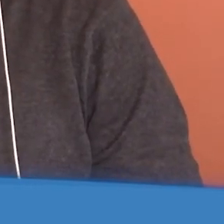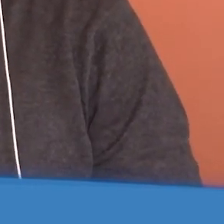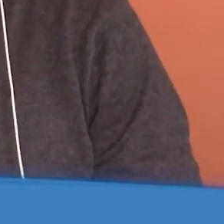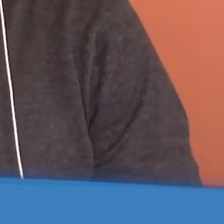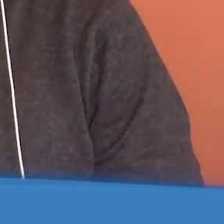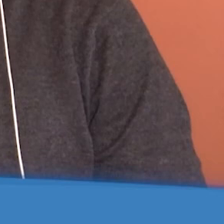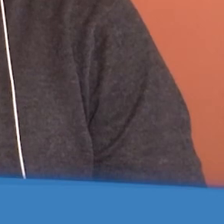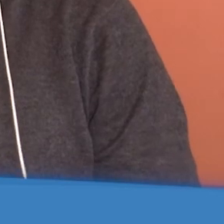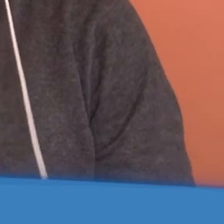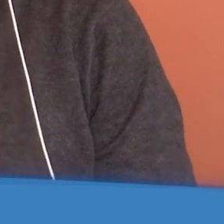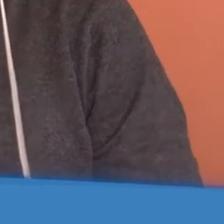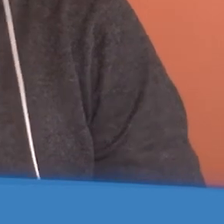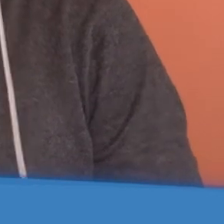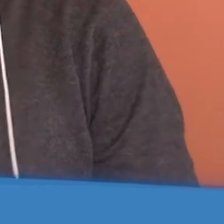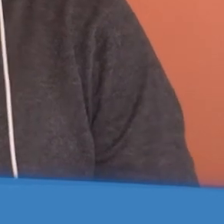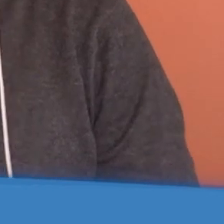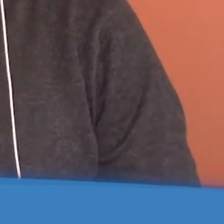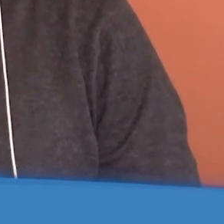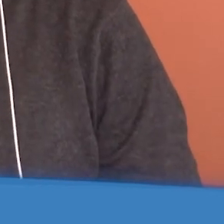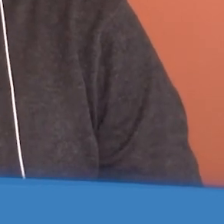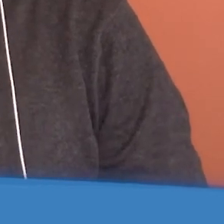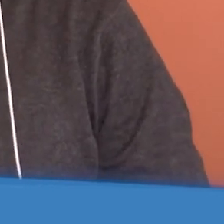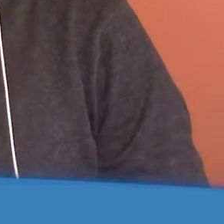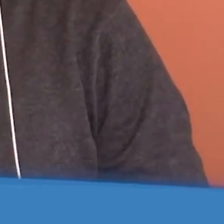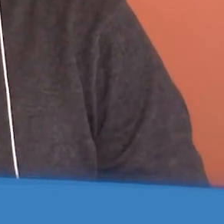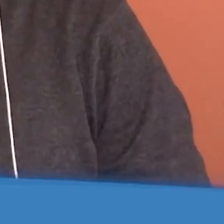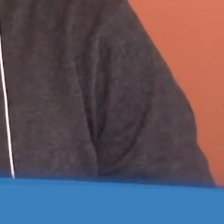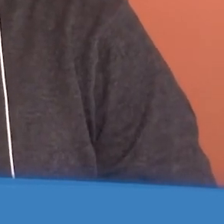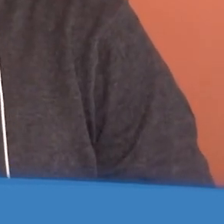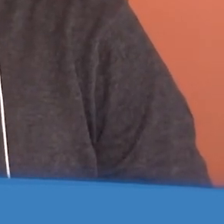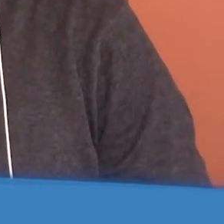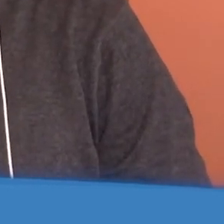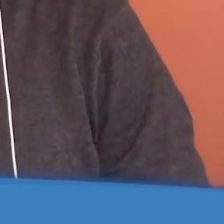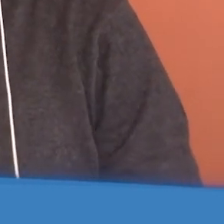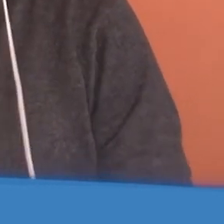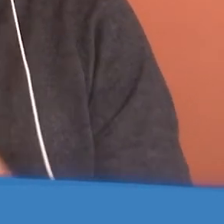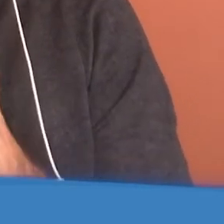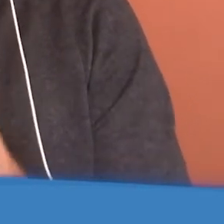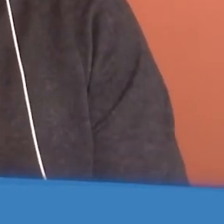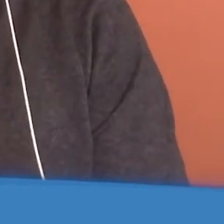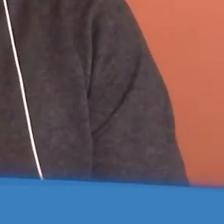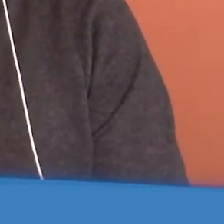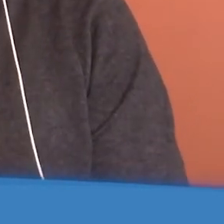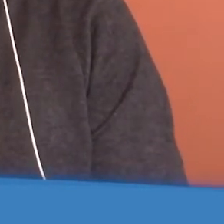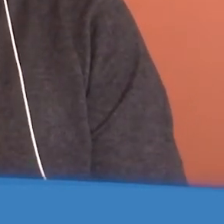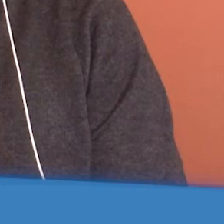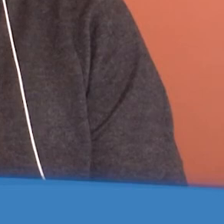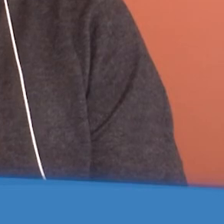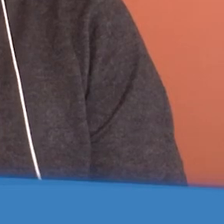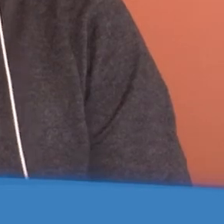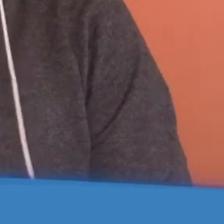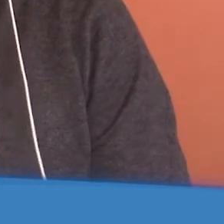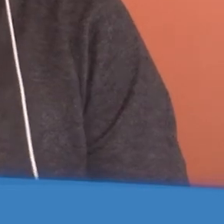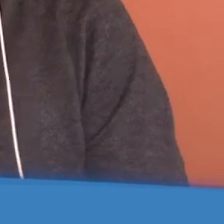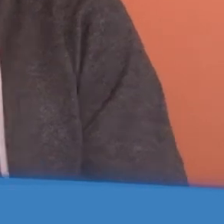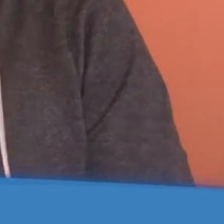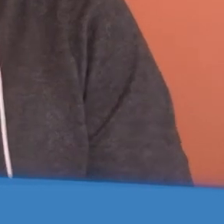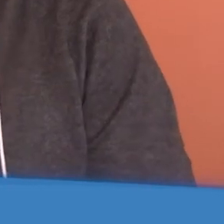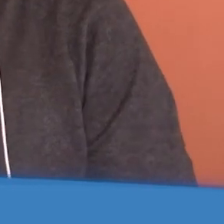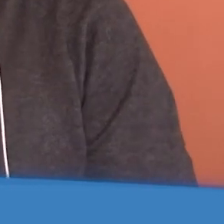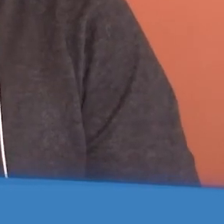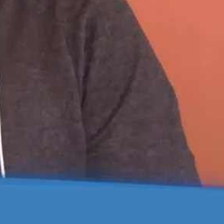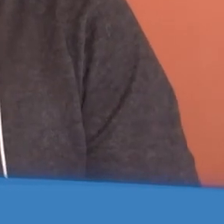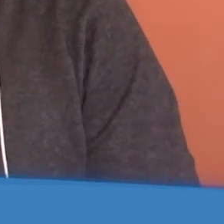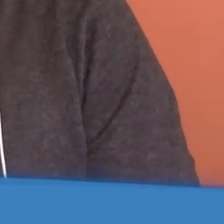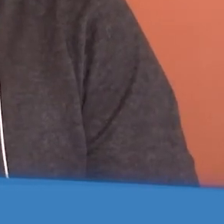Expressões Humanas. Esse aí, essa parceria aí que a gente tem com o Porto Dragão. Se você quiser conferir esse episódio na íntegra e todos os que já passaram